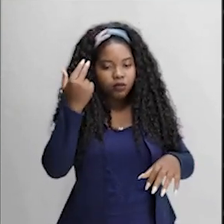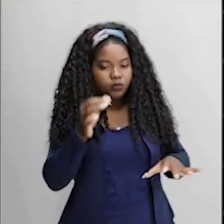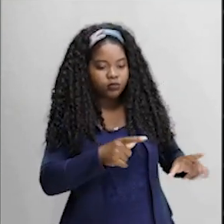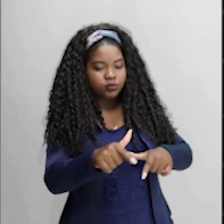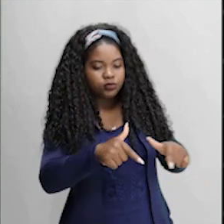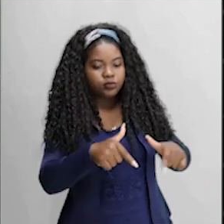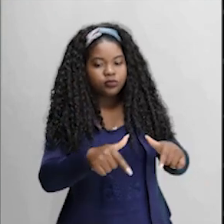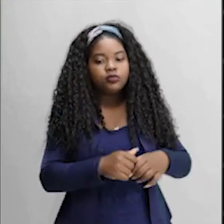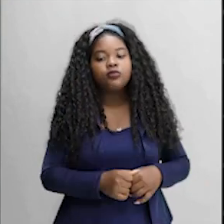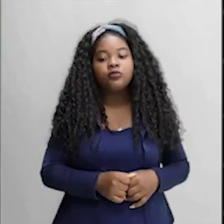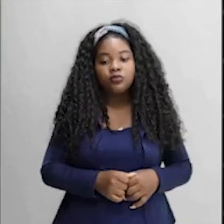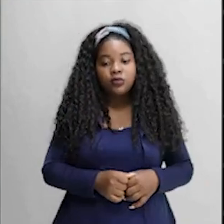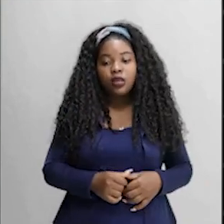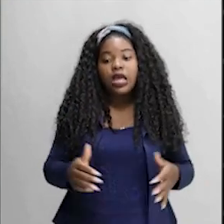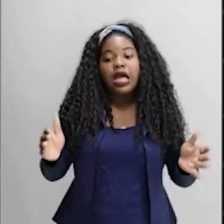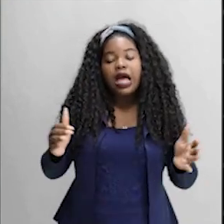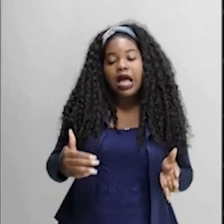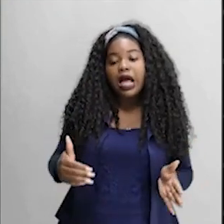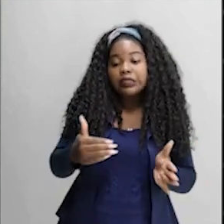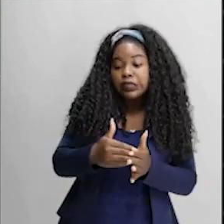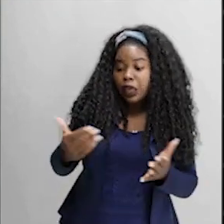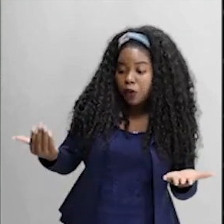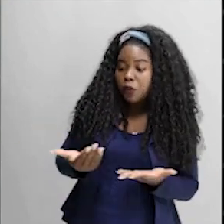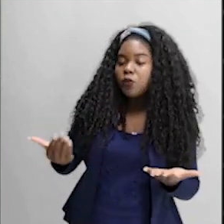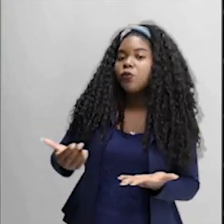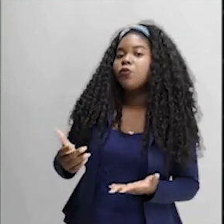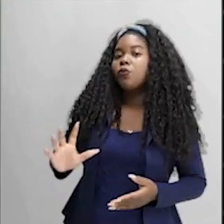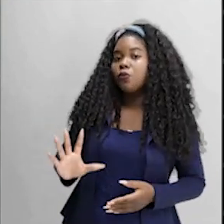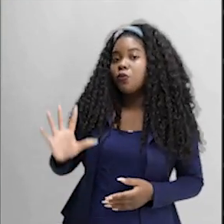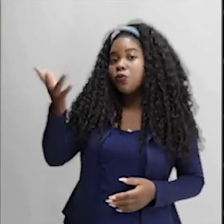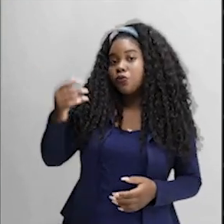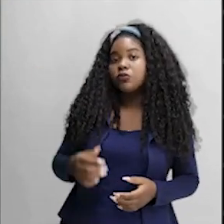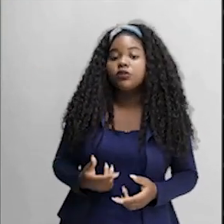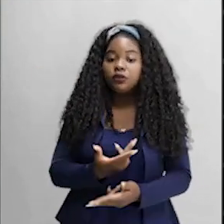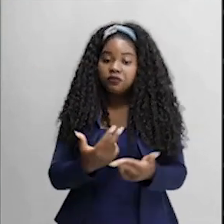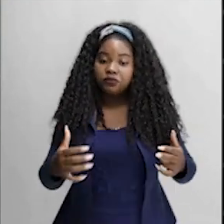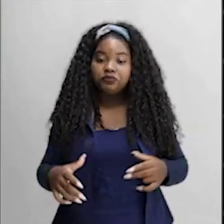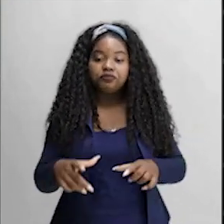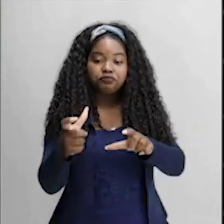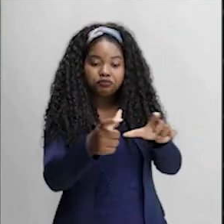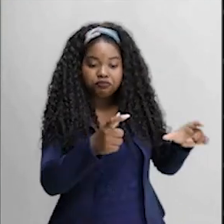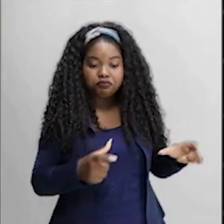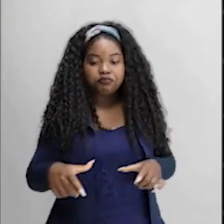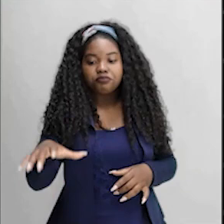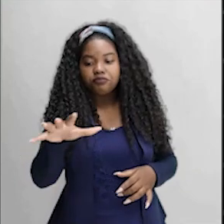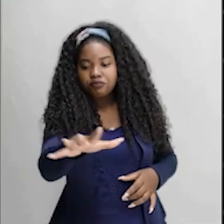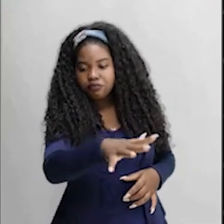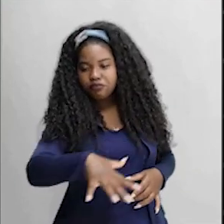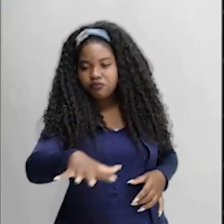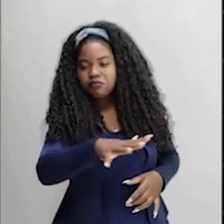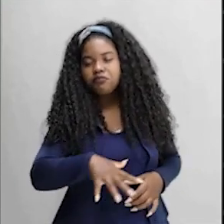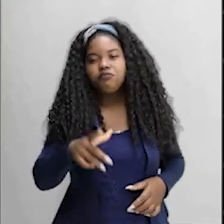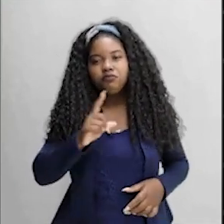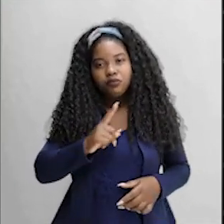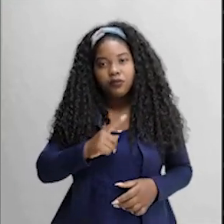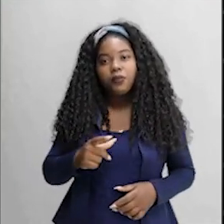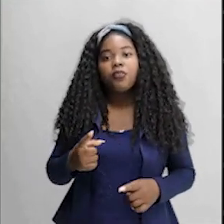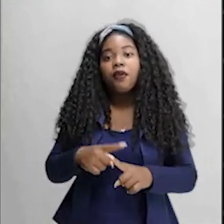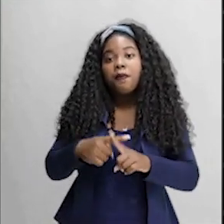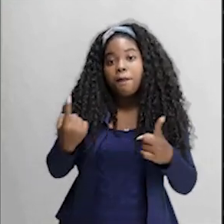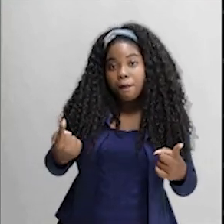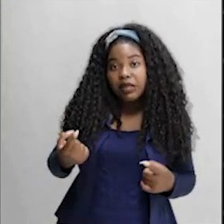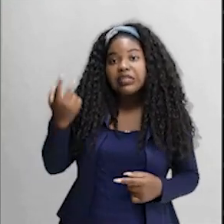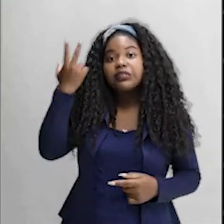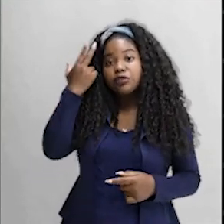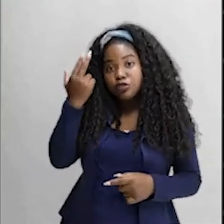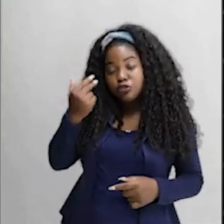ela acompanha o mundo até hoje. Você vai ver que em vários locais ainda existe, mas é muito comum você encontrar no estudo da história